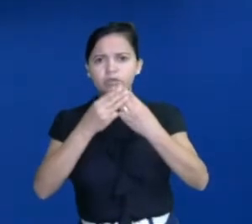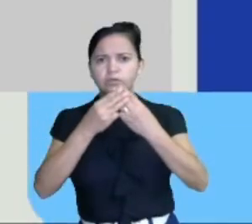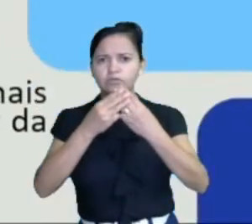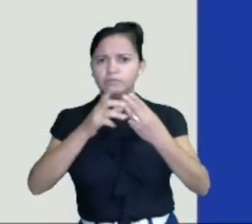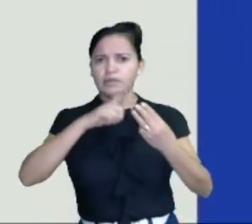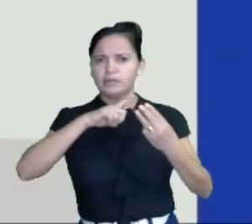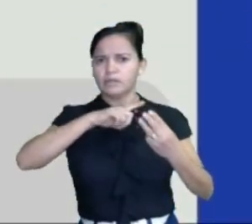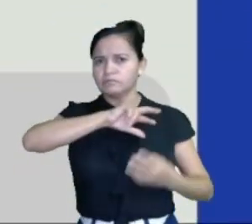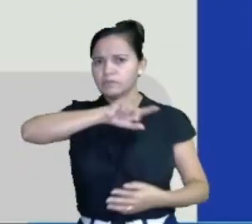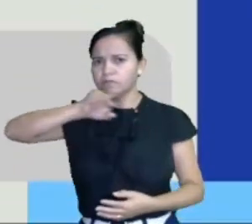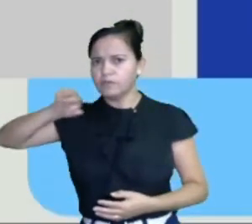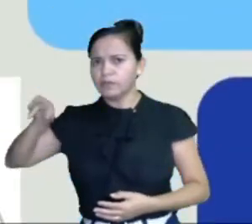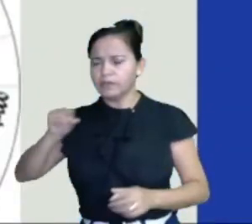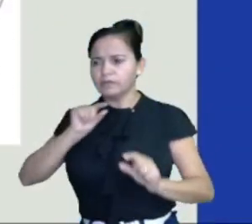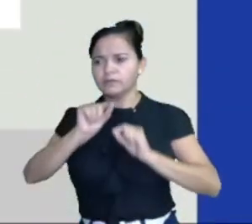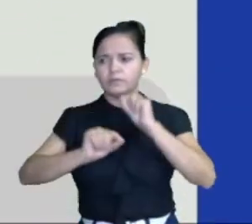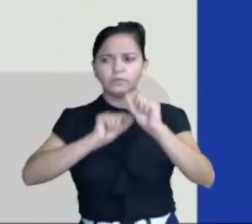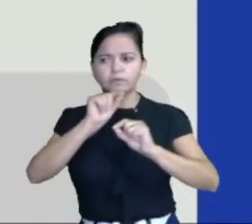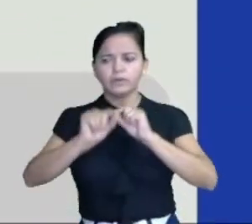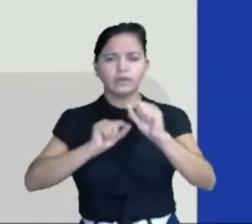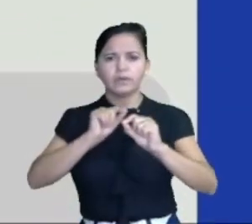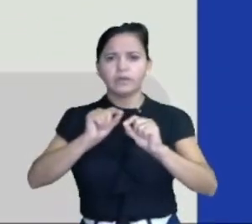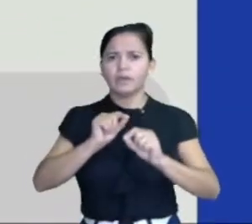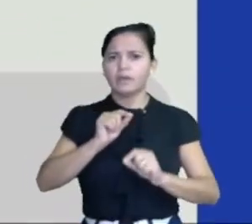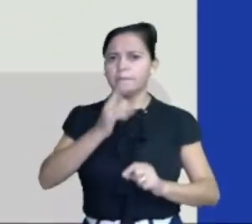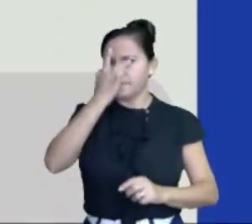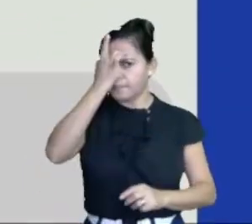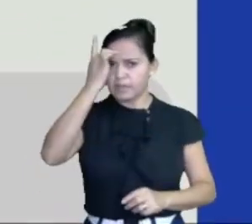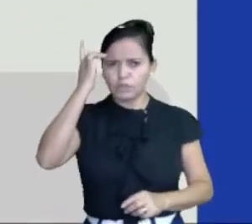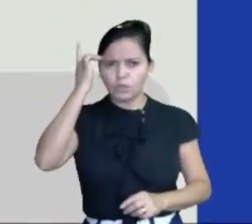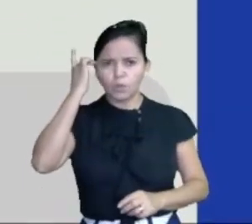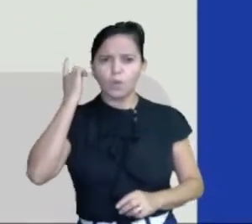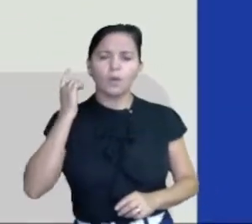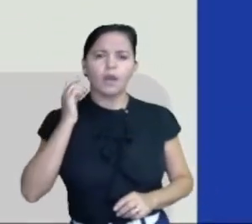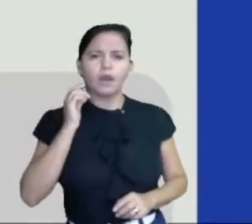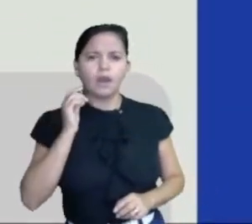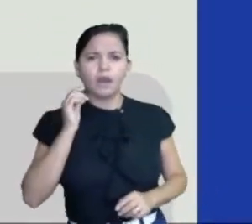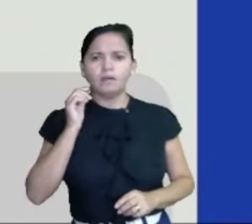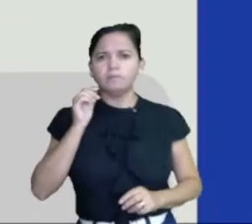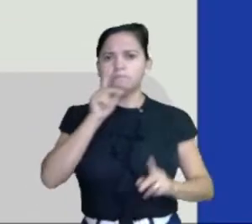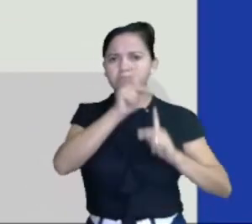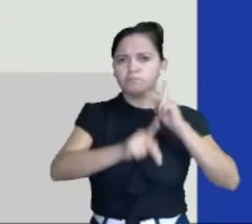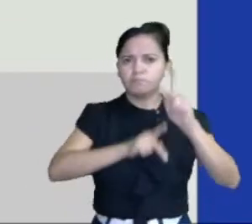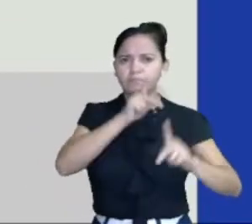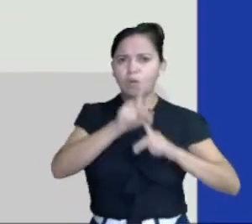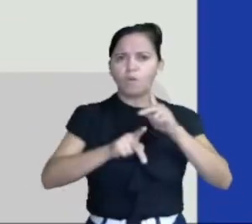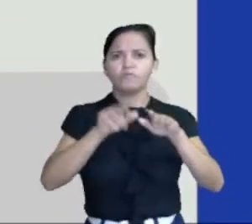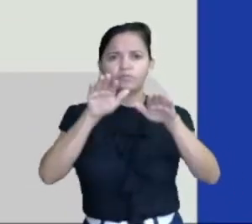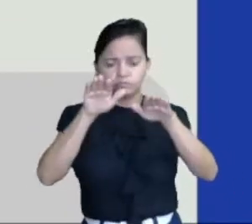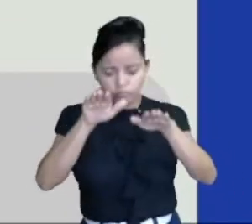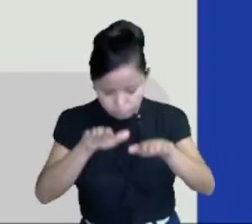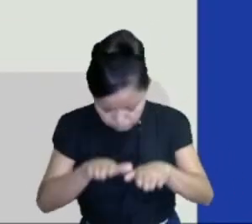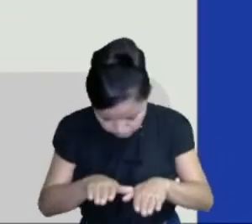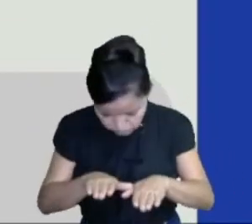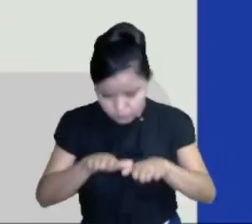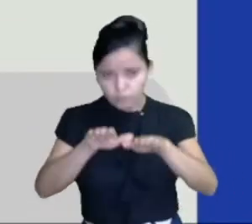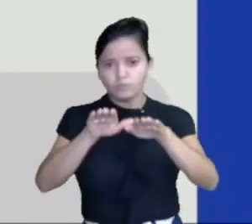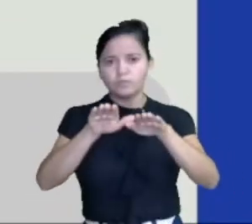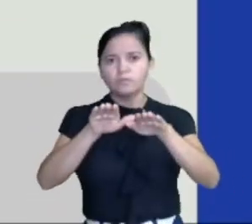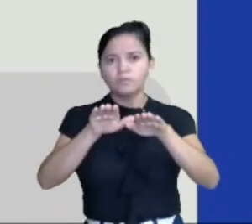observem aqui como os povos muçulmanos, eles fazem essa